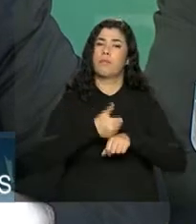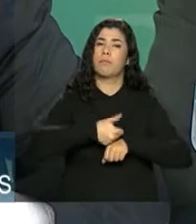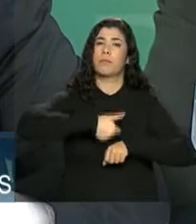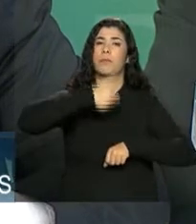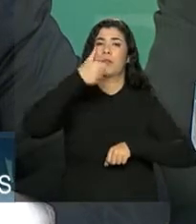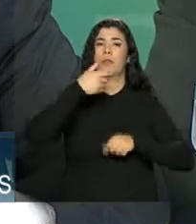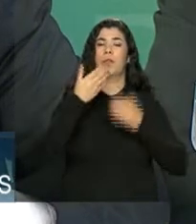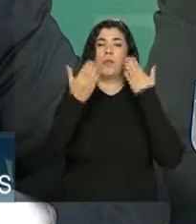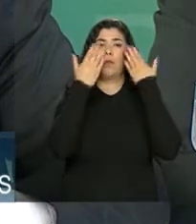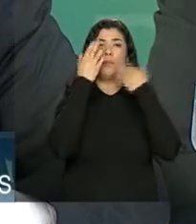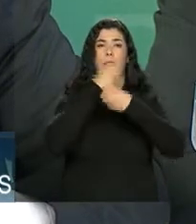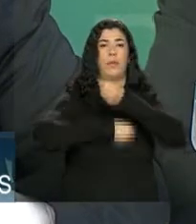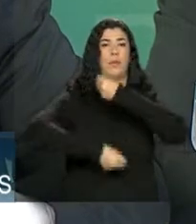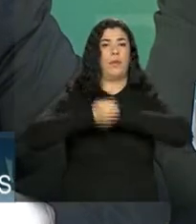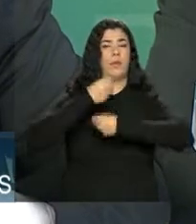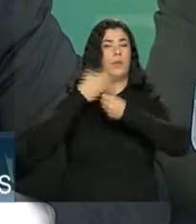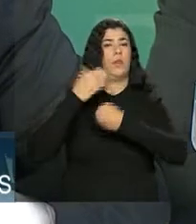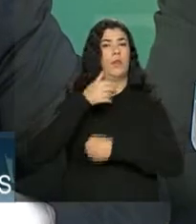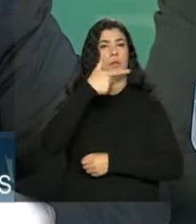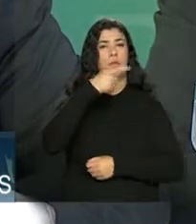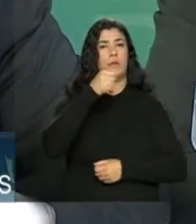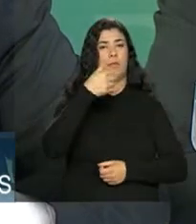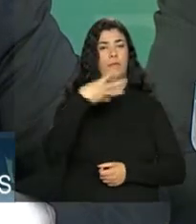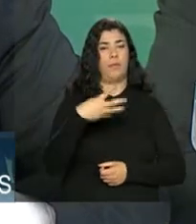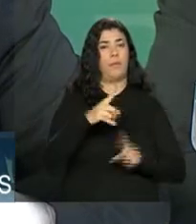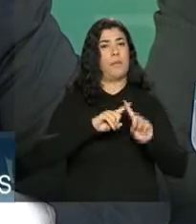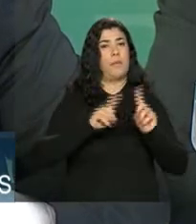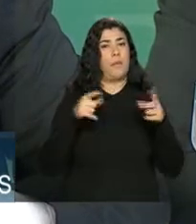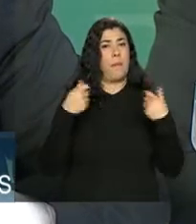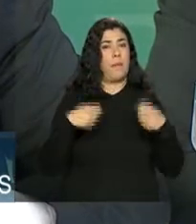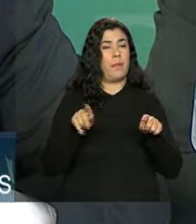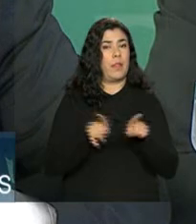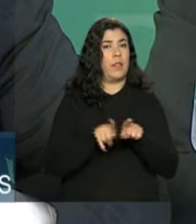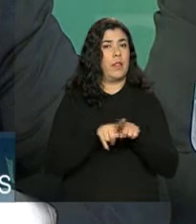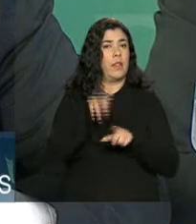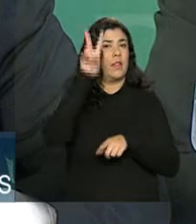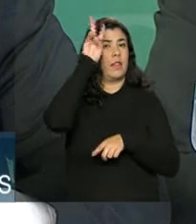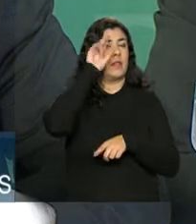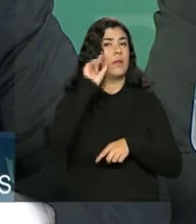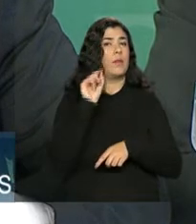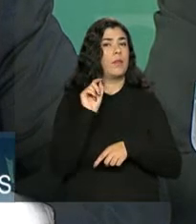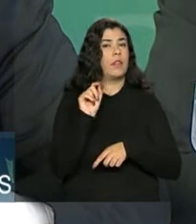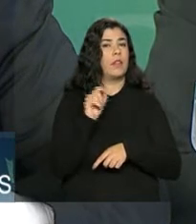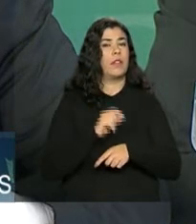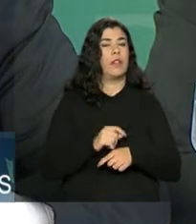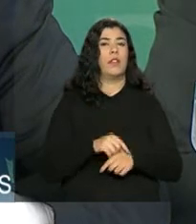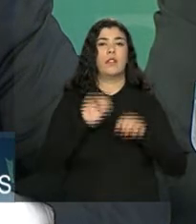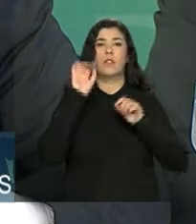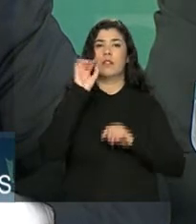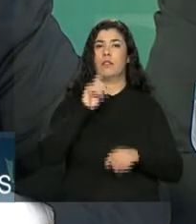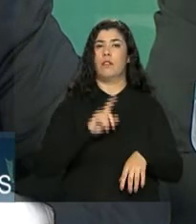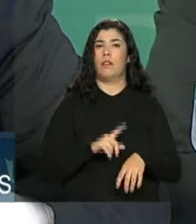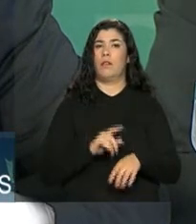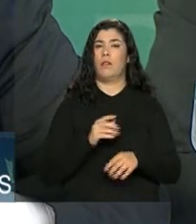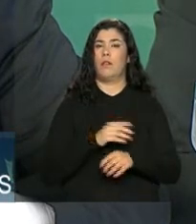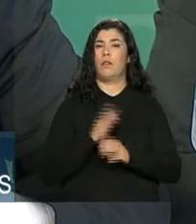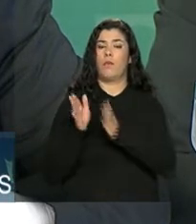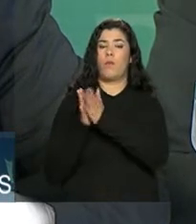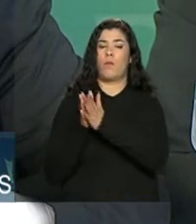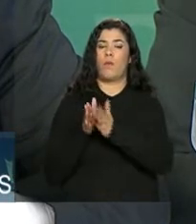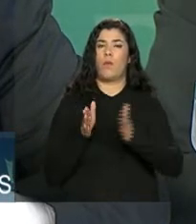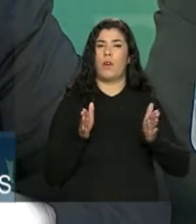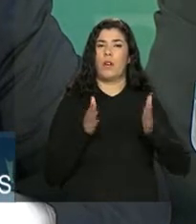favoráveis do que ano passado porém nós precisamos lembrar que nessa época do ano o reservatório do Paraíba do Sul